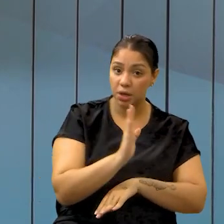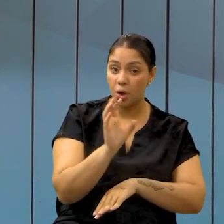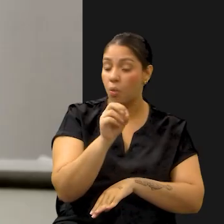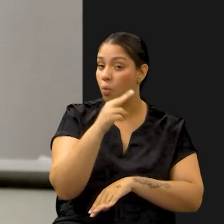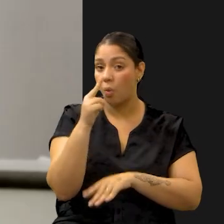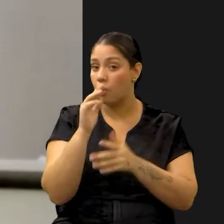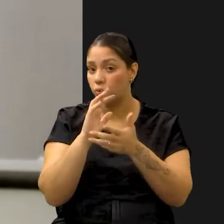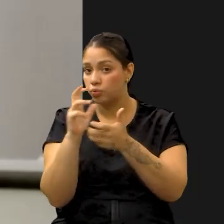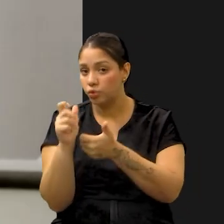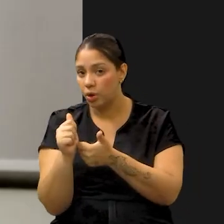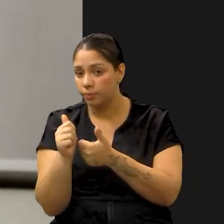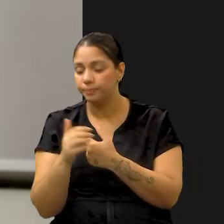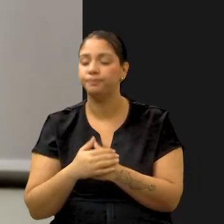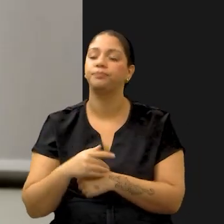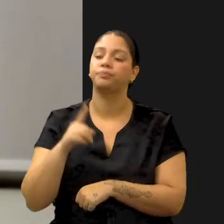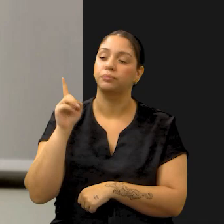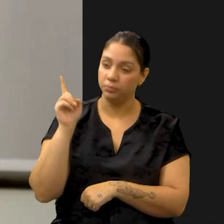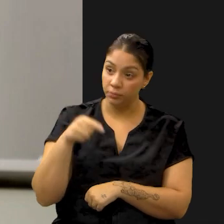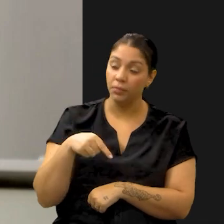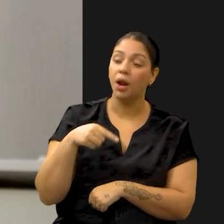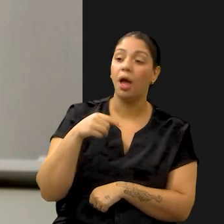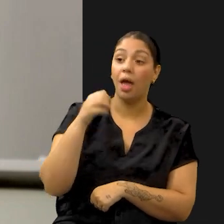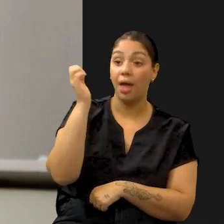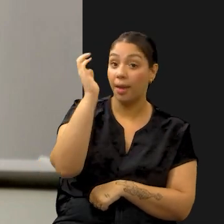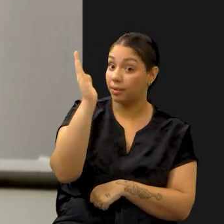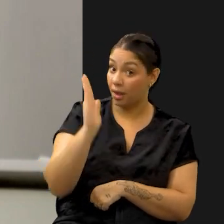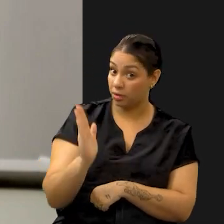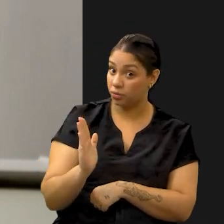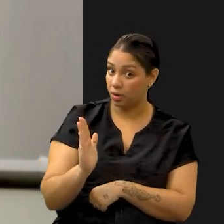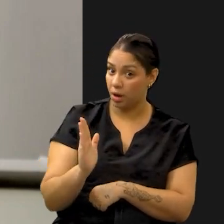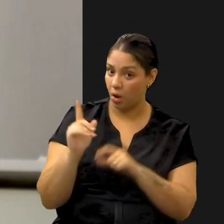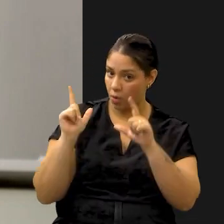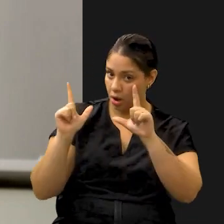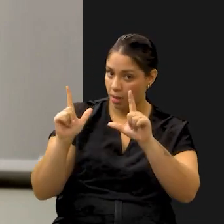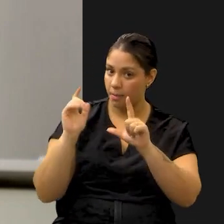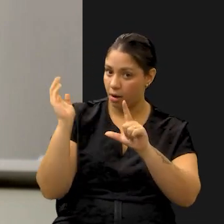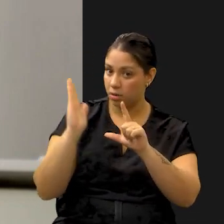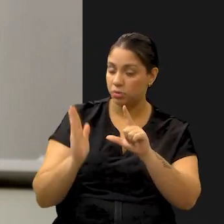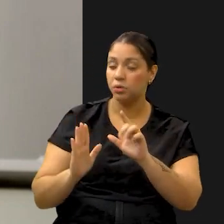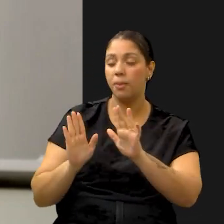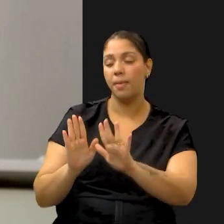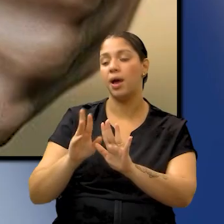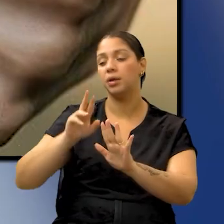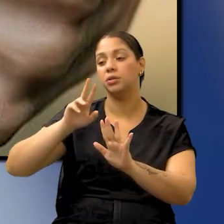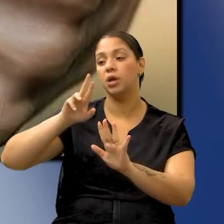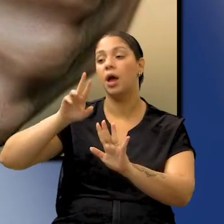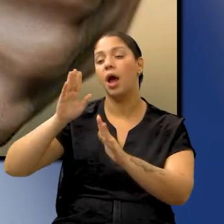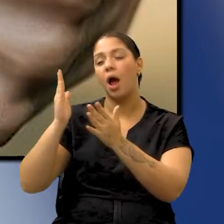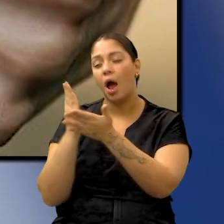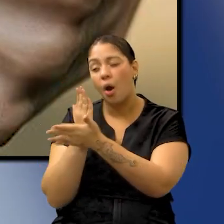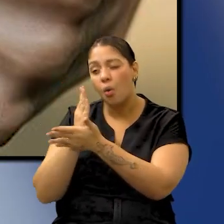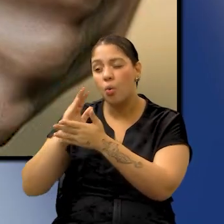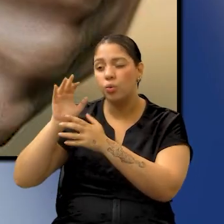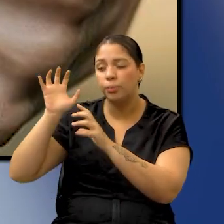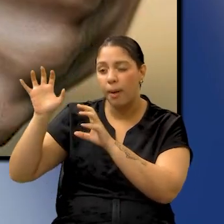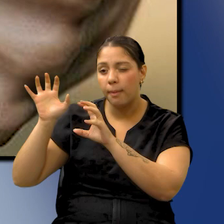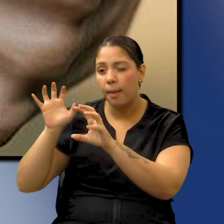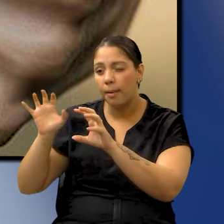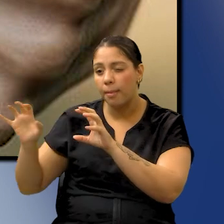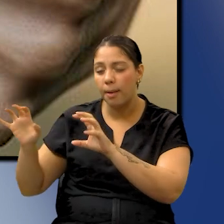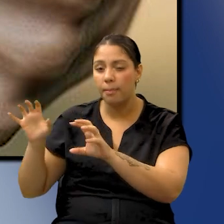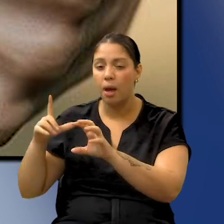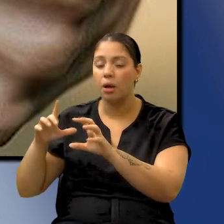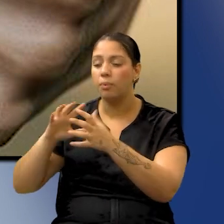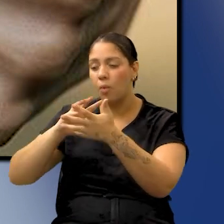uma campanha nacional, mas em alguns lugares do mundo também já existem. Não é uma campanha